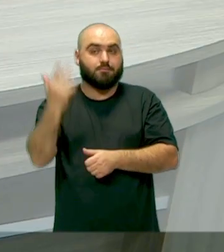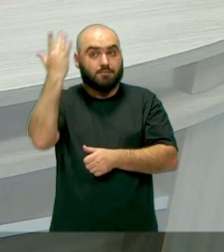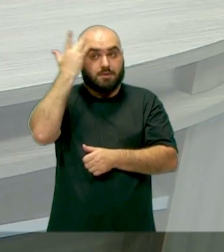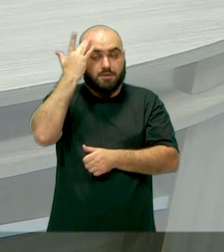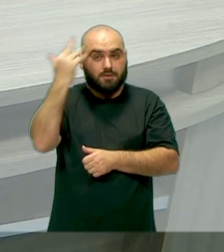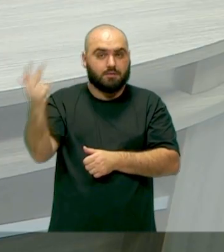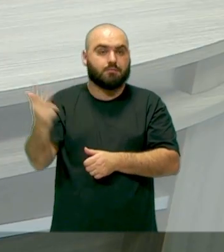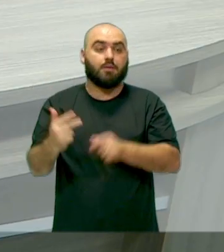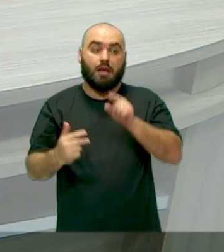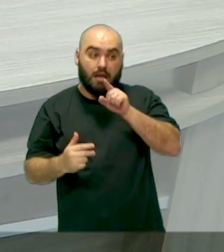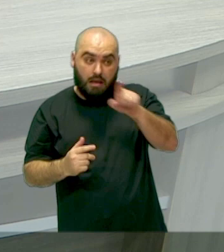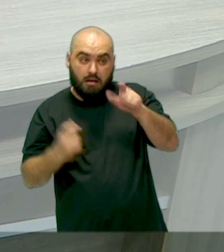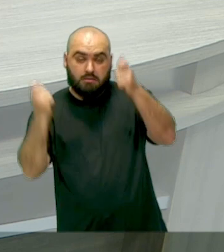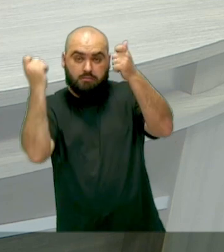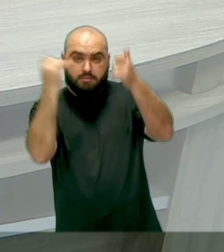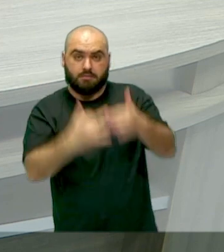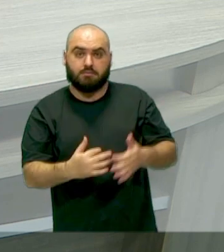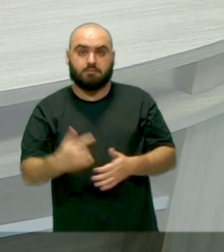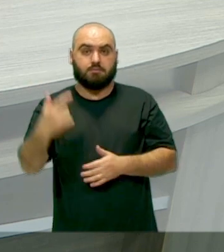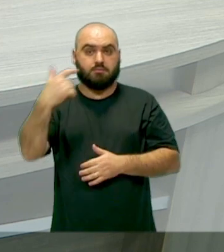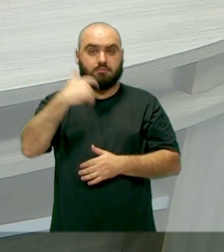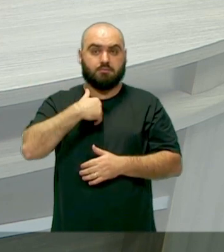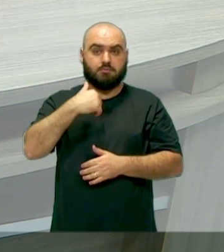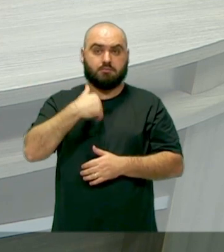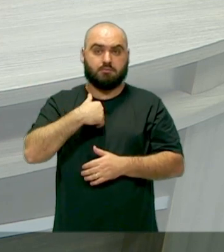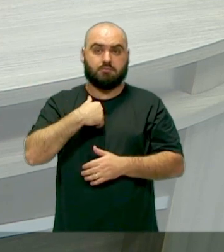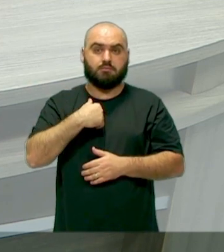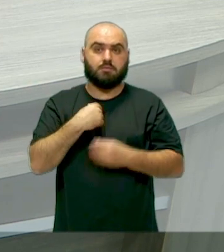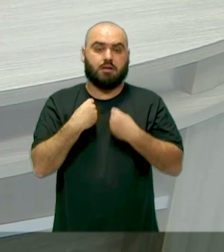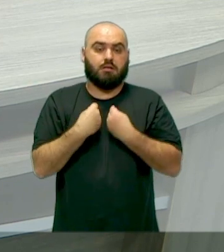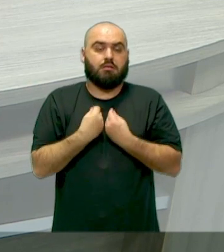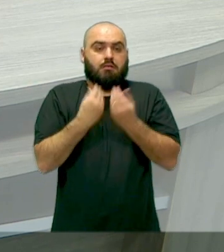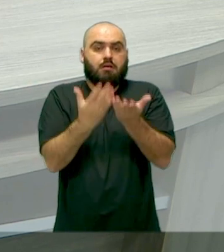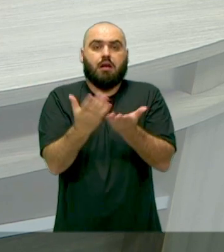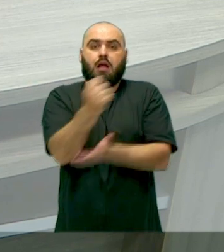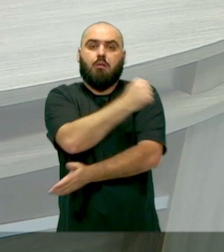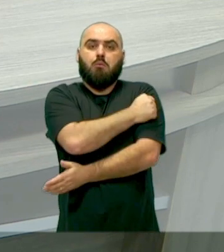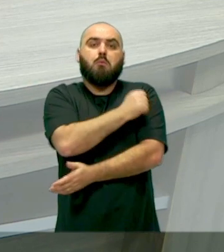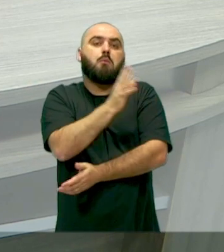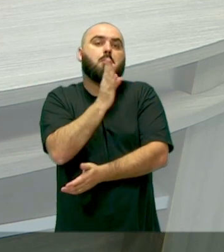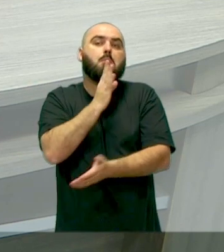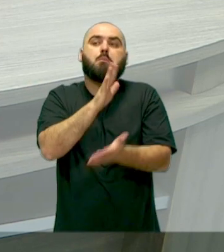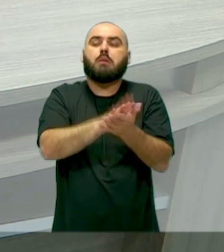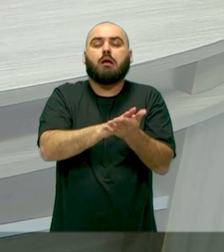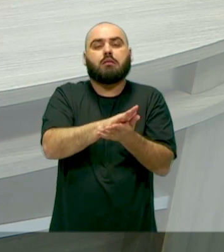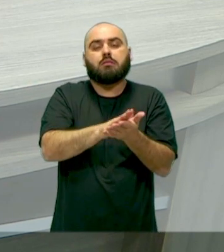dizia, nós não damos aos nossos alunos esse conhecimento, Conceição.